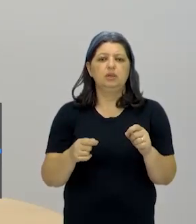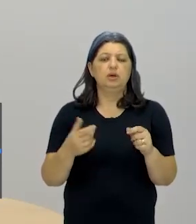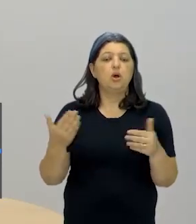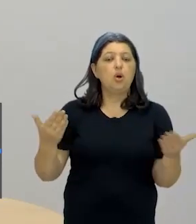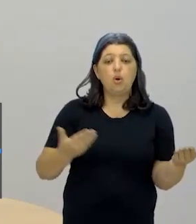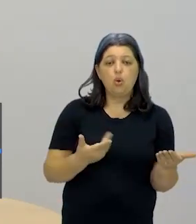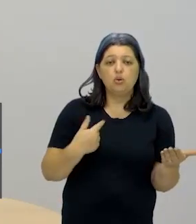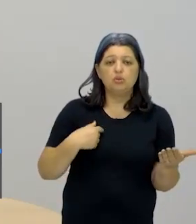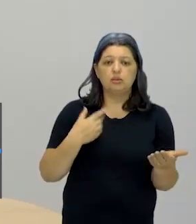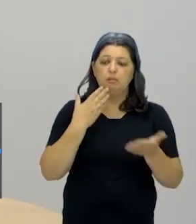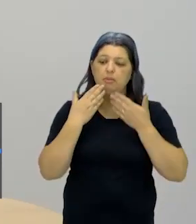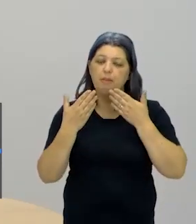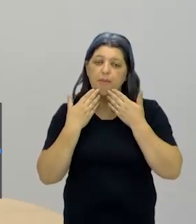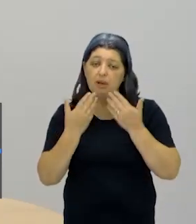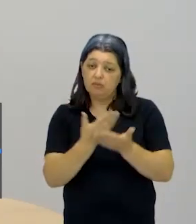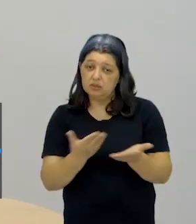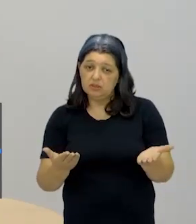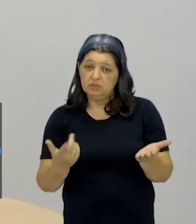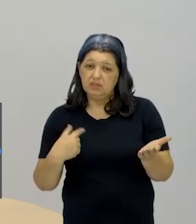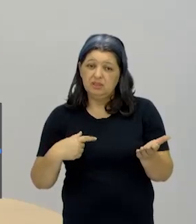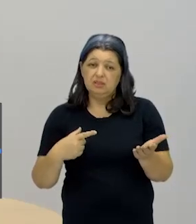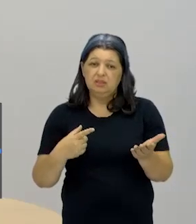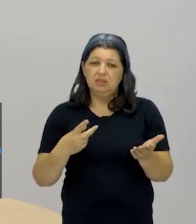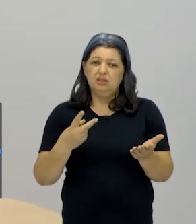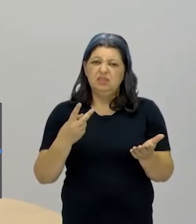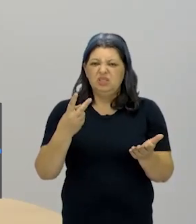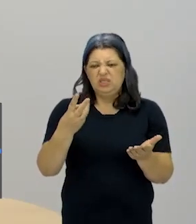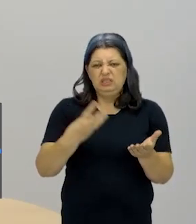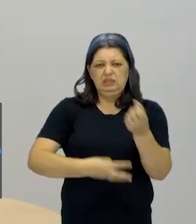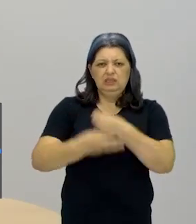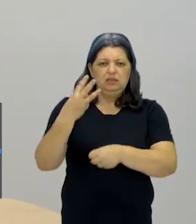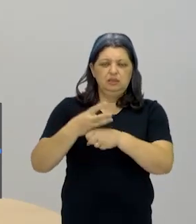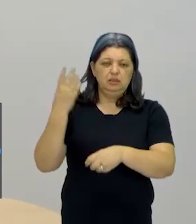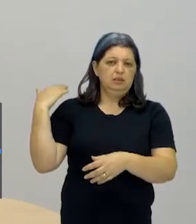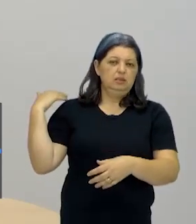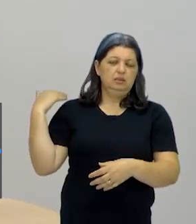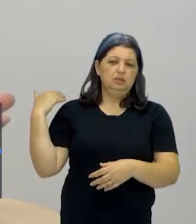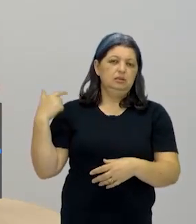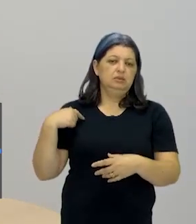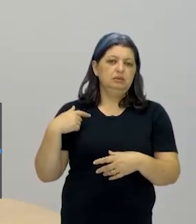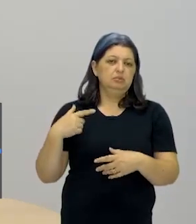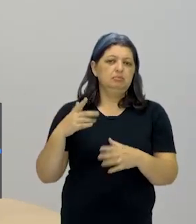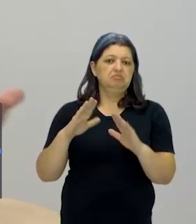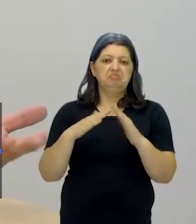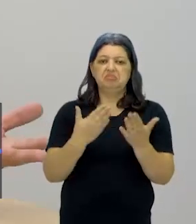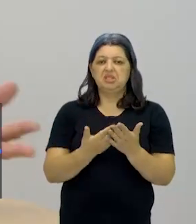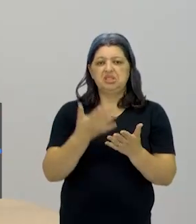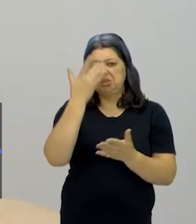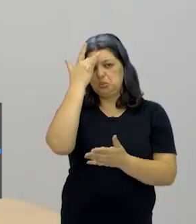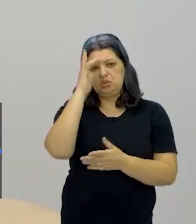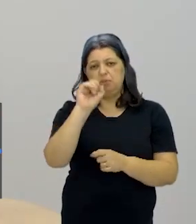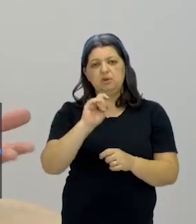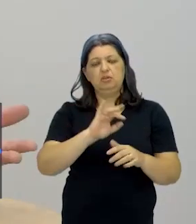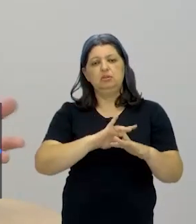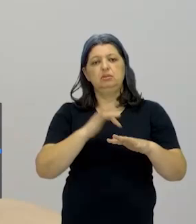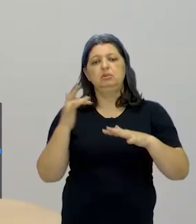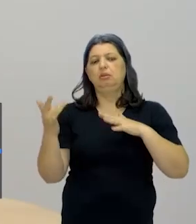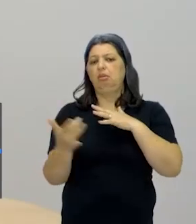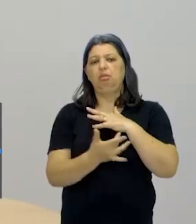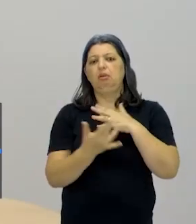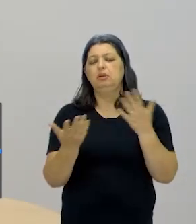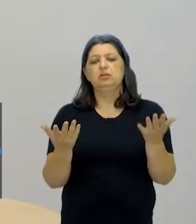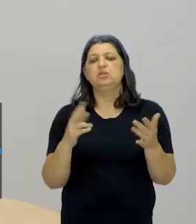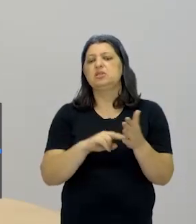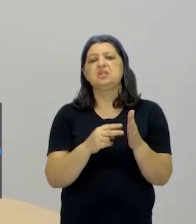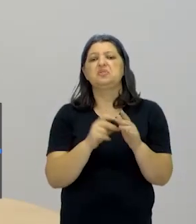aqui trabalhando com vocês, mas até 2, 3 anos atrás eu estava numa escola e nem sabia o que era a internet com centro de mídias.